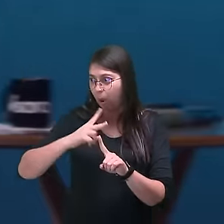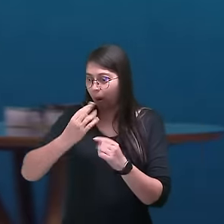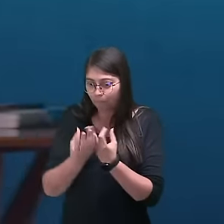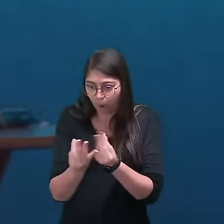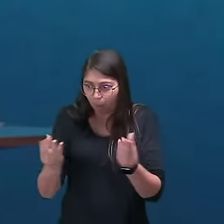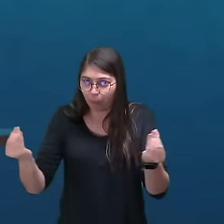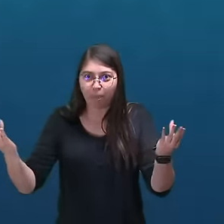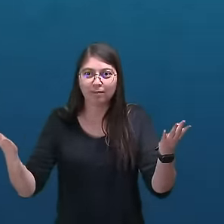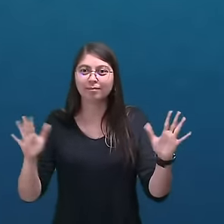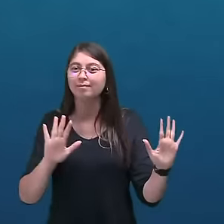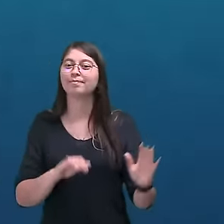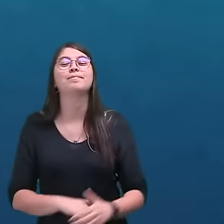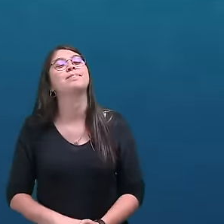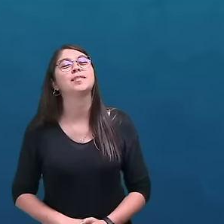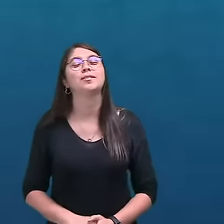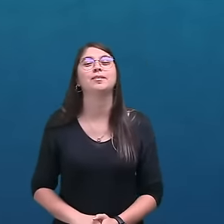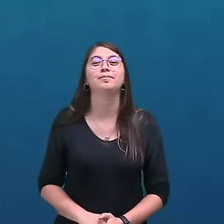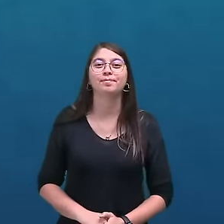Aí, meu irmão,